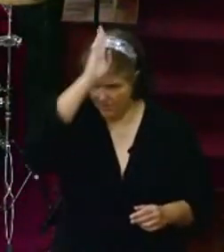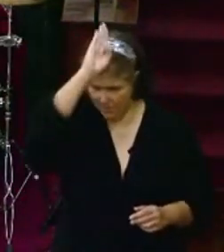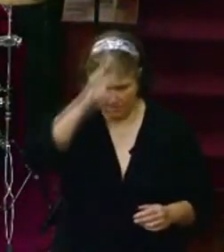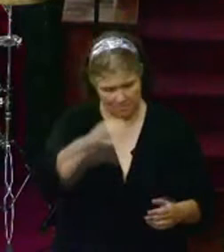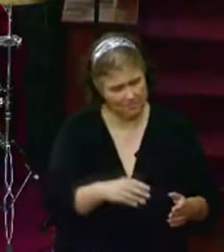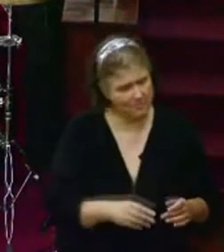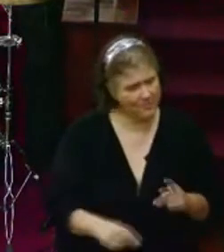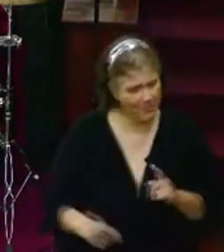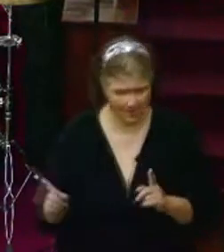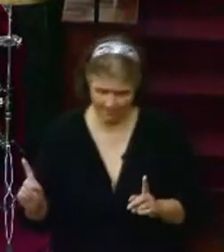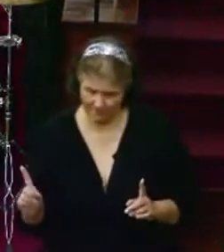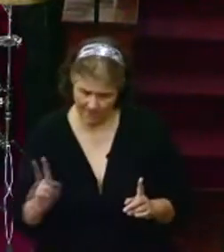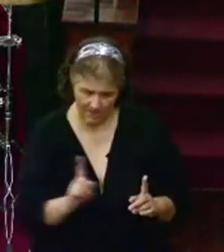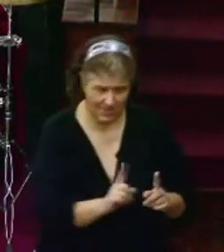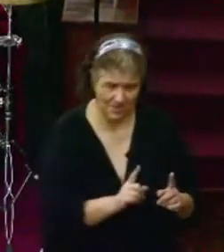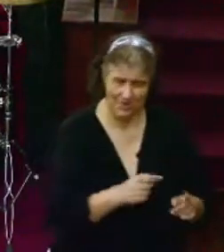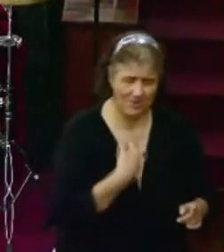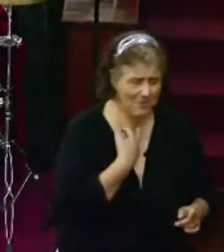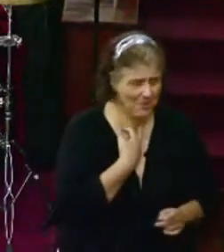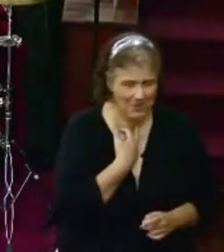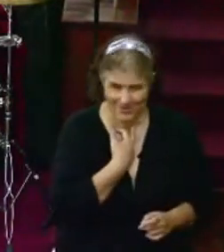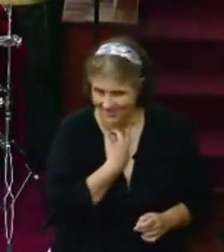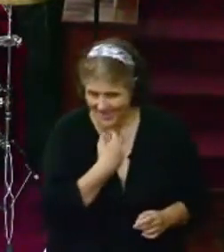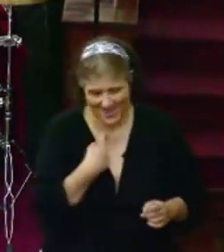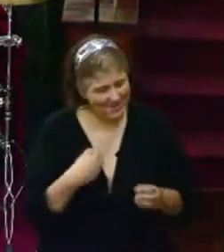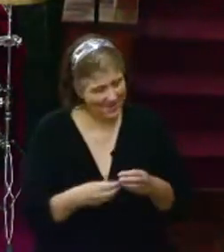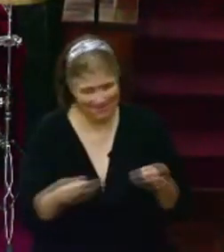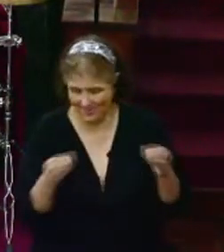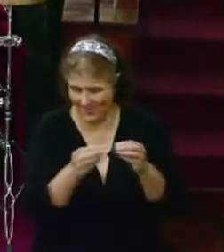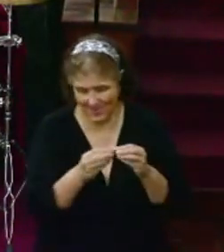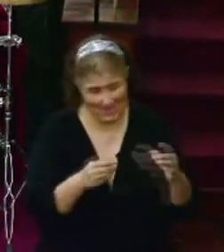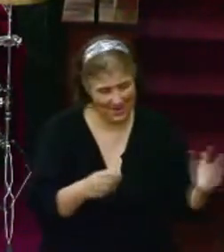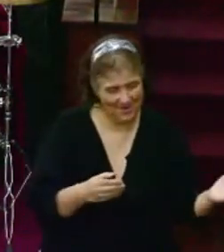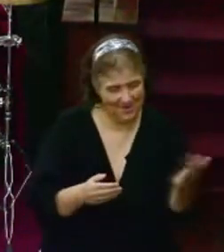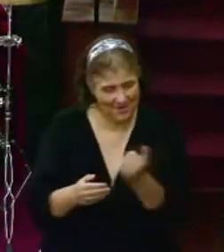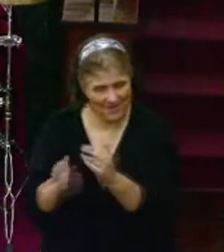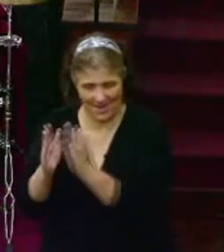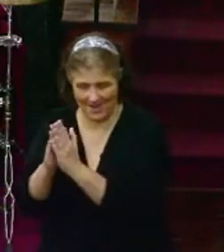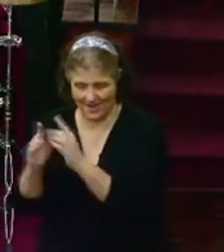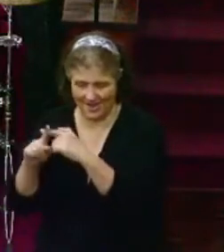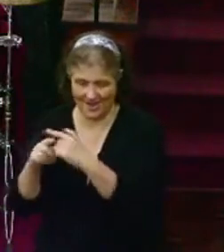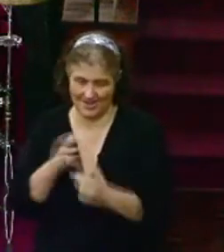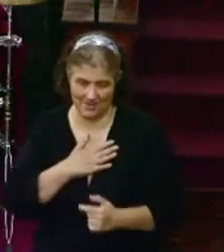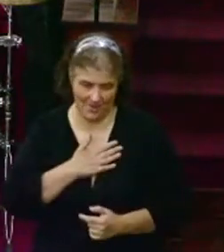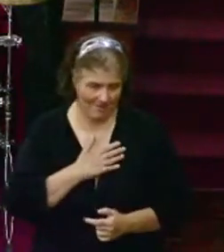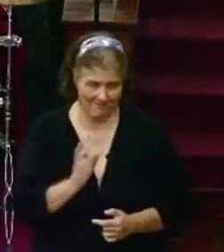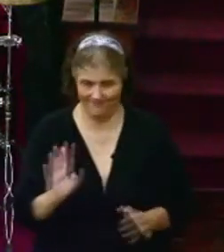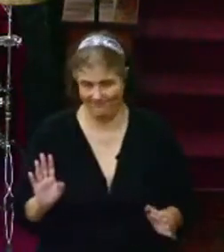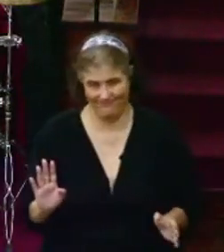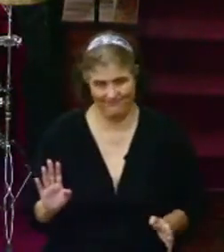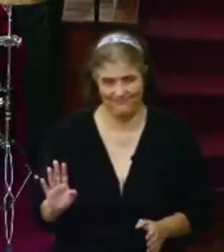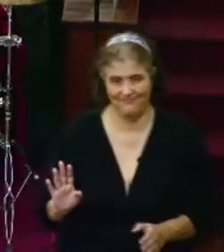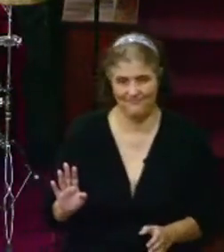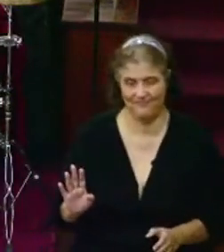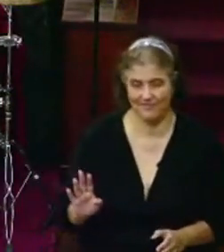casa. Olha só que coisa linda. O texto então diz aí: Senhor, não te incomodes. Ele não quer incomodar o mestre. Porque